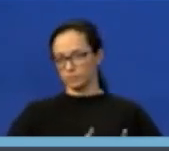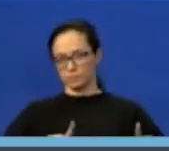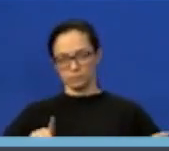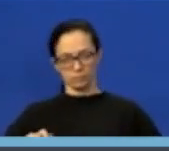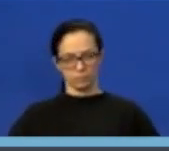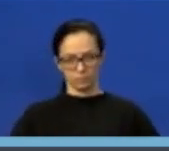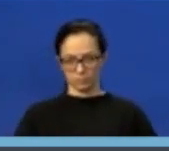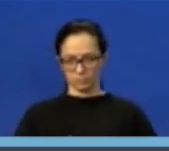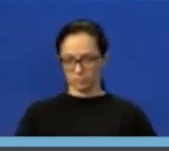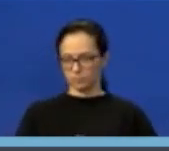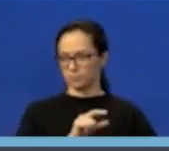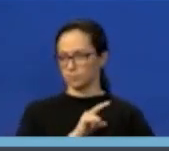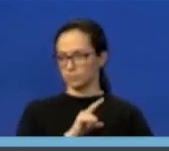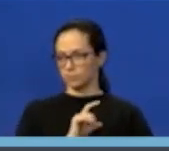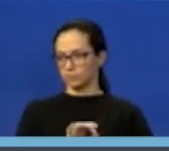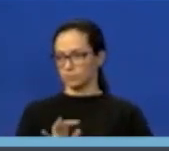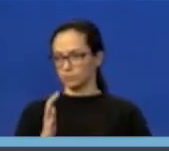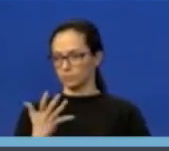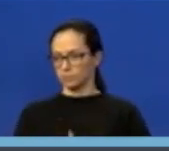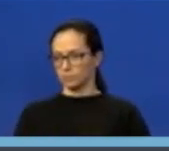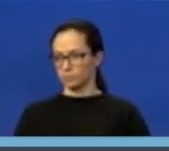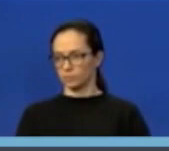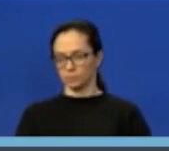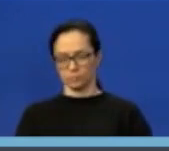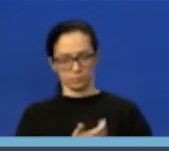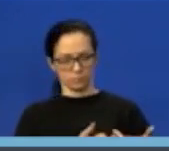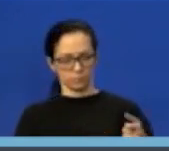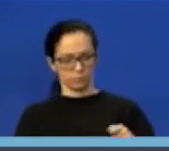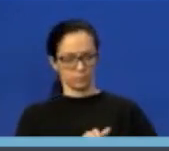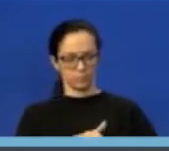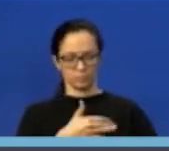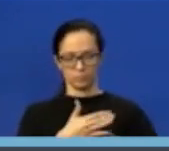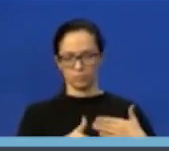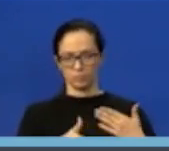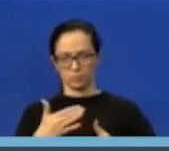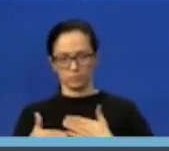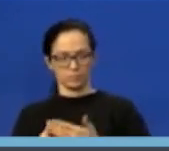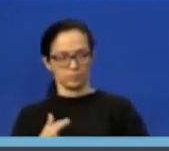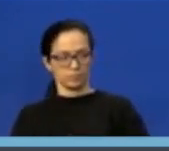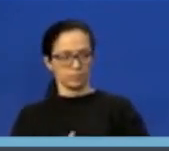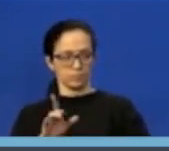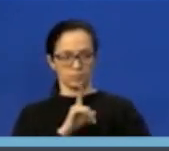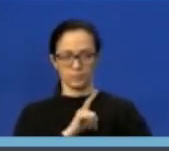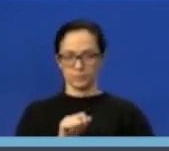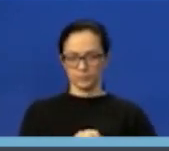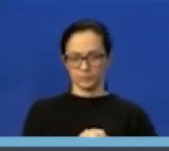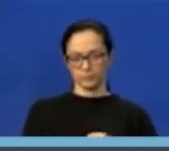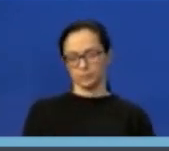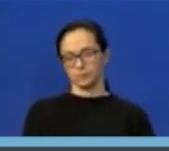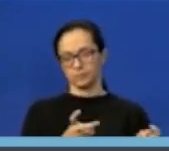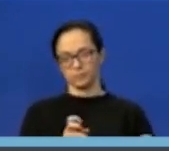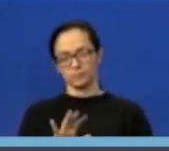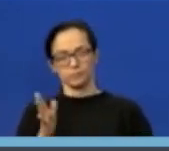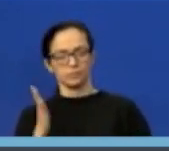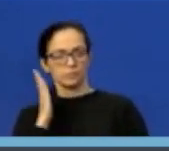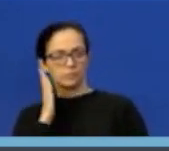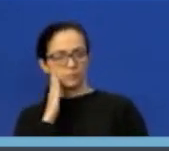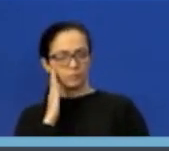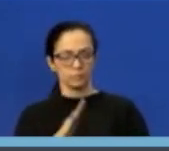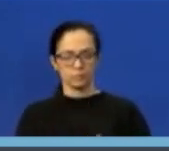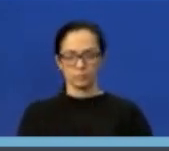atividades domiciliares, né, que envolvem essa movimentação ou transporte de peso, elas têm uma